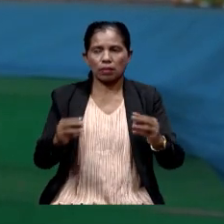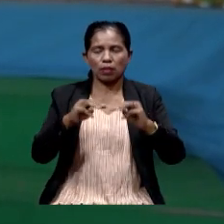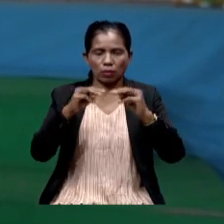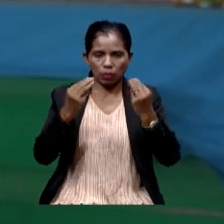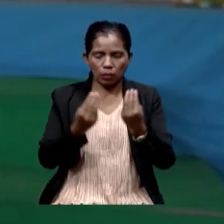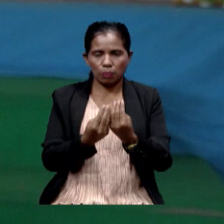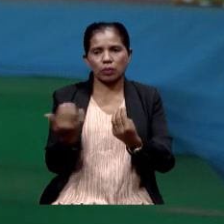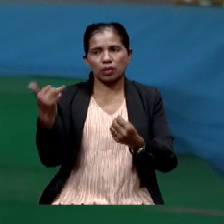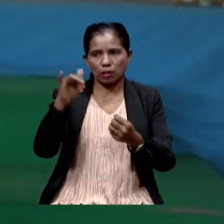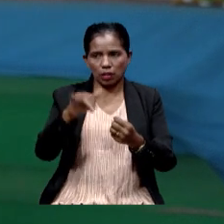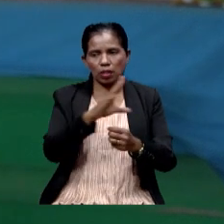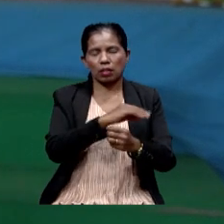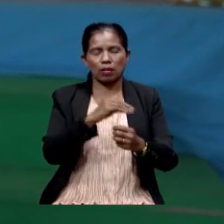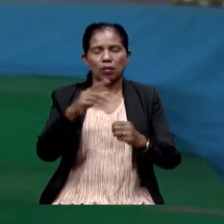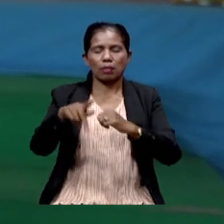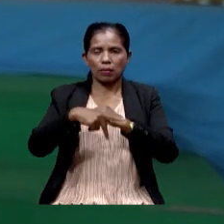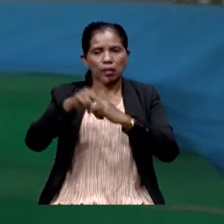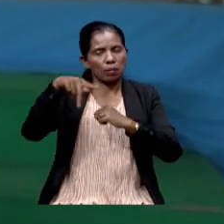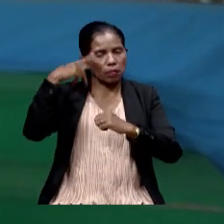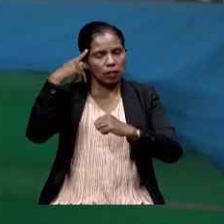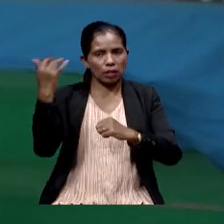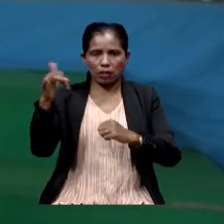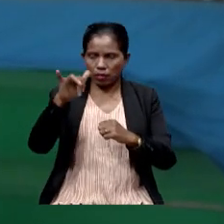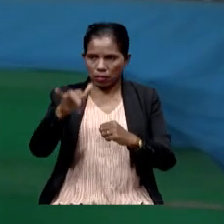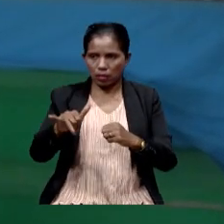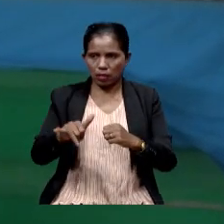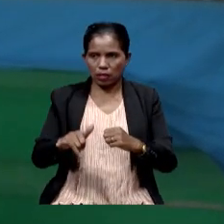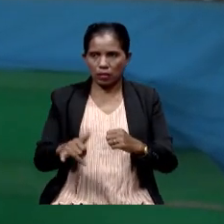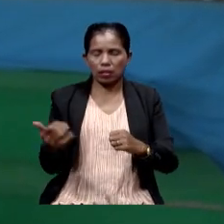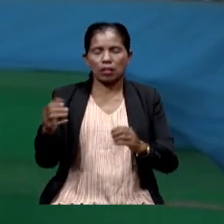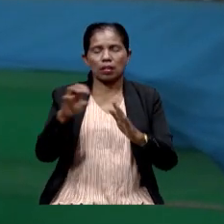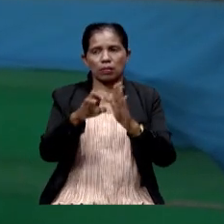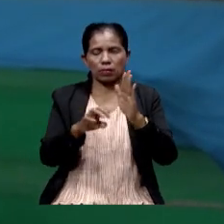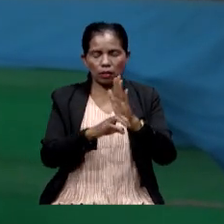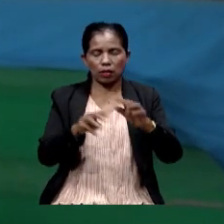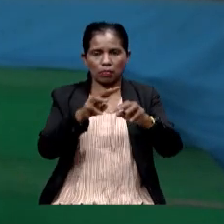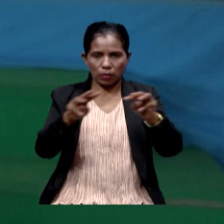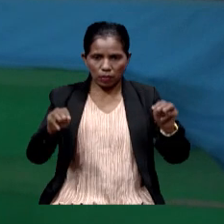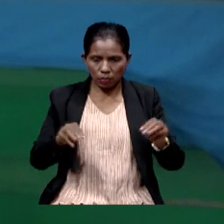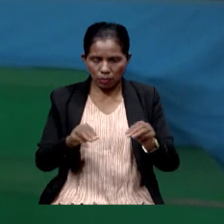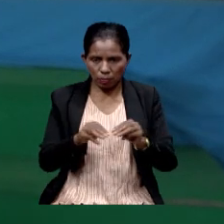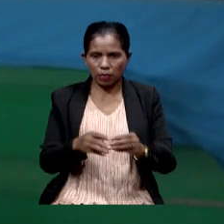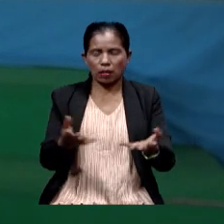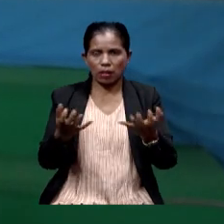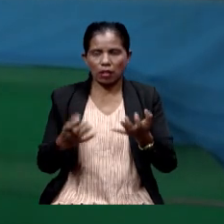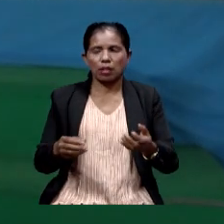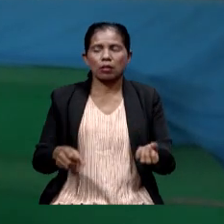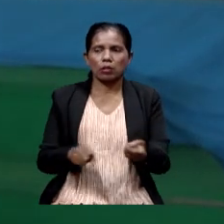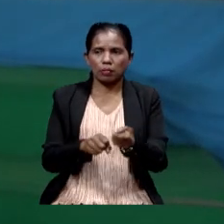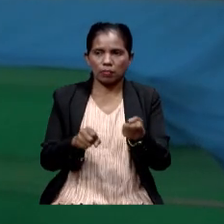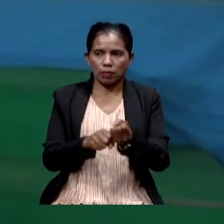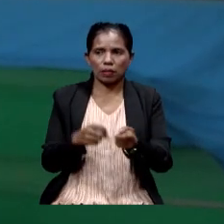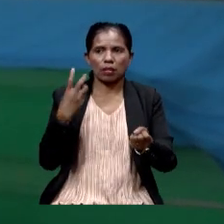Sira no nós partido político Sira na Bemaka e ser minha estrutura e município na tempo de bacoto